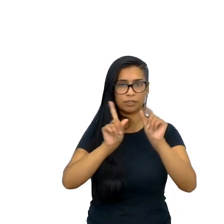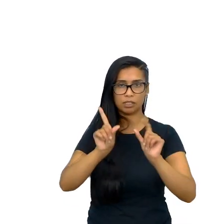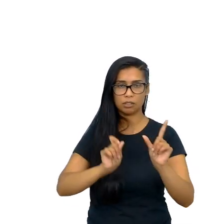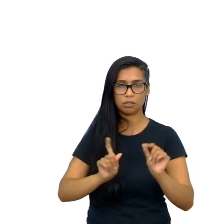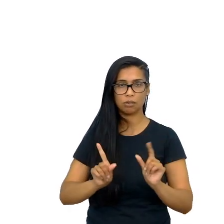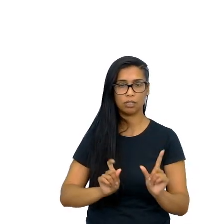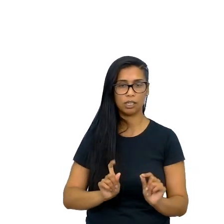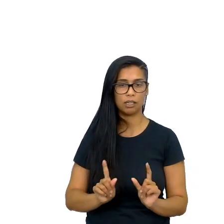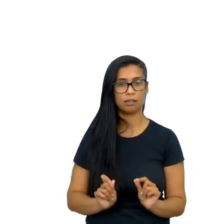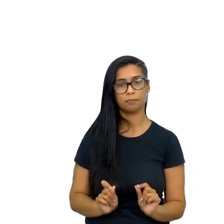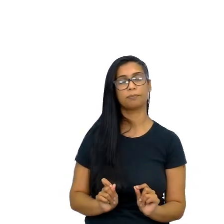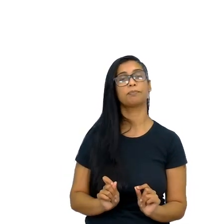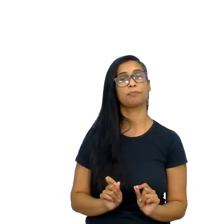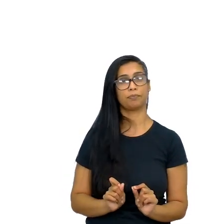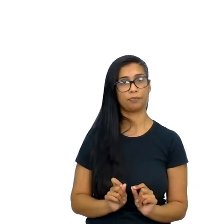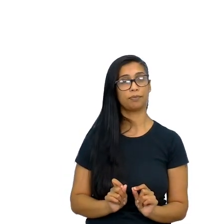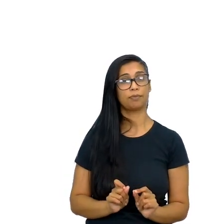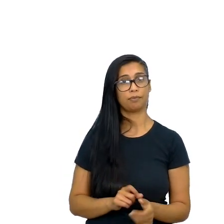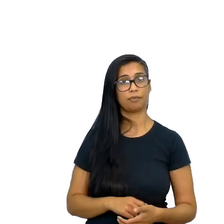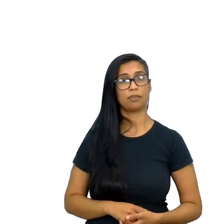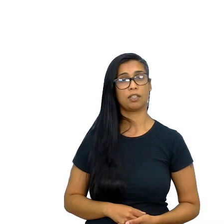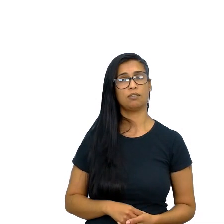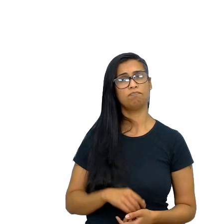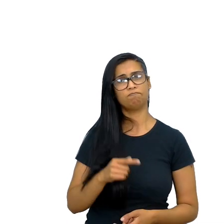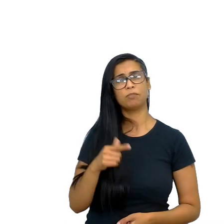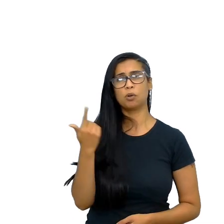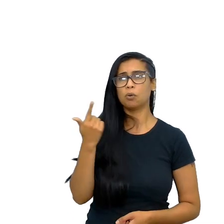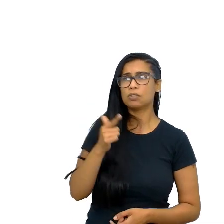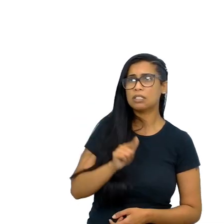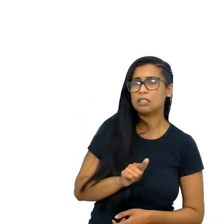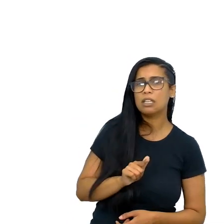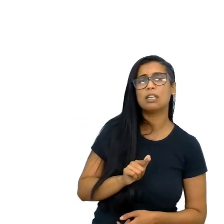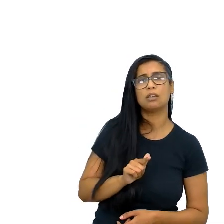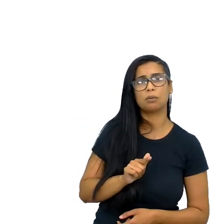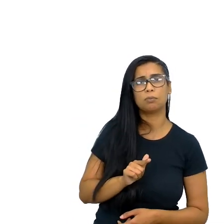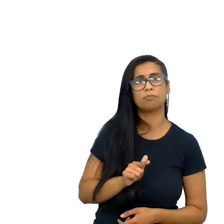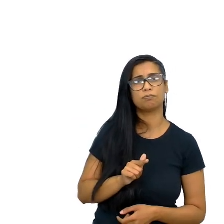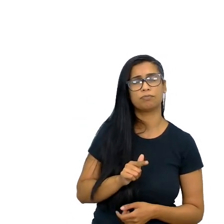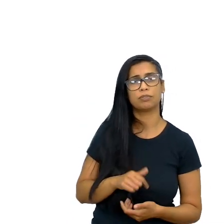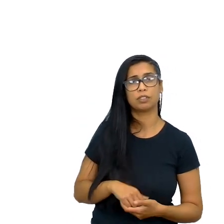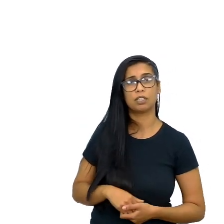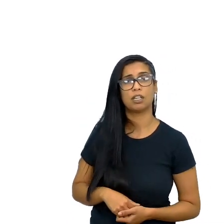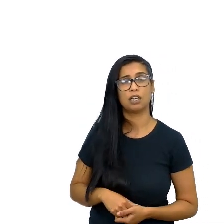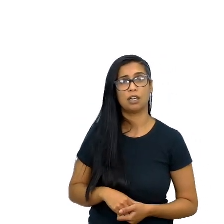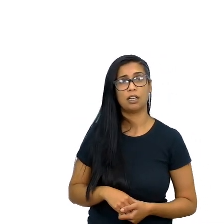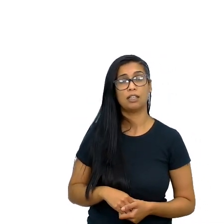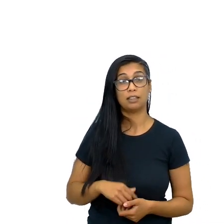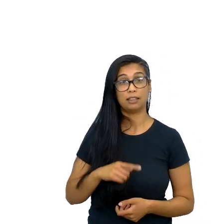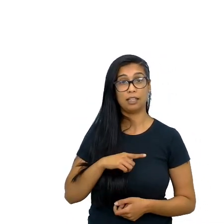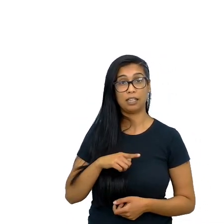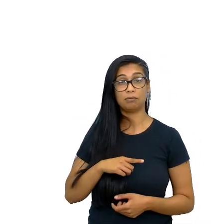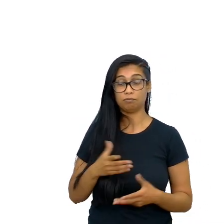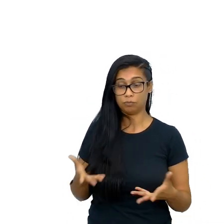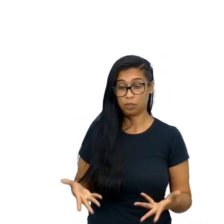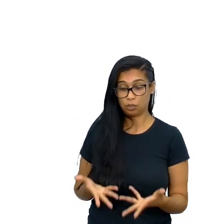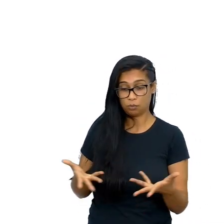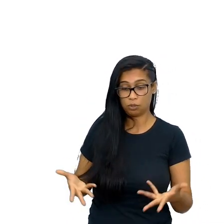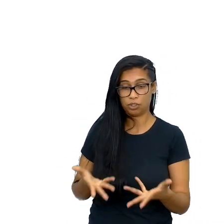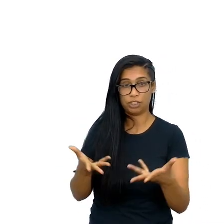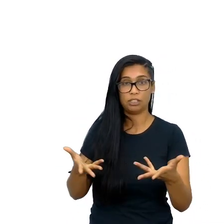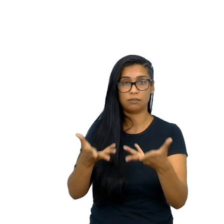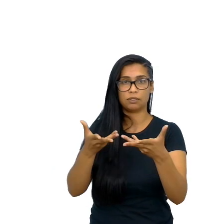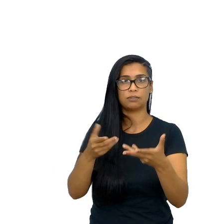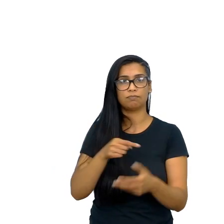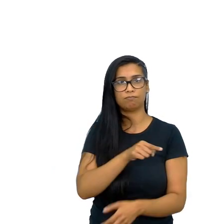aí verificar se atende às habilidades necessárias para que se possa retomar aí as necessidades dos